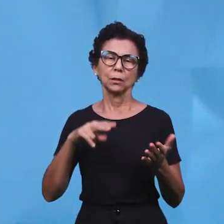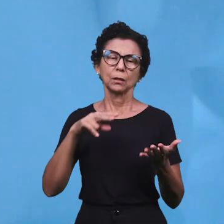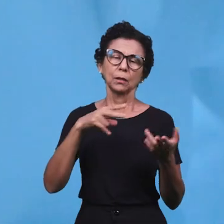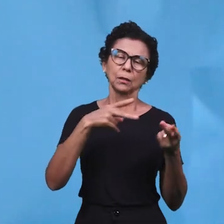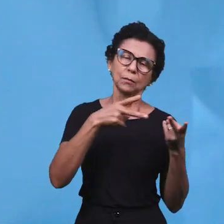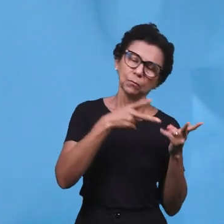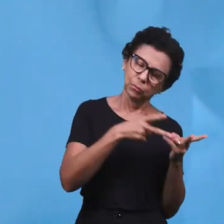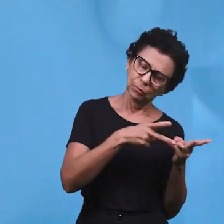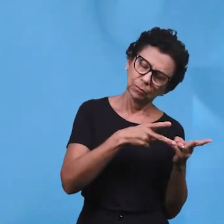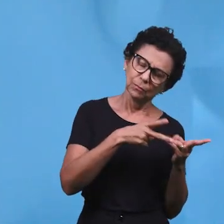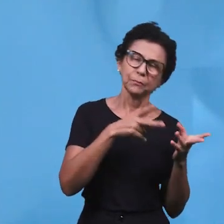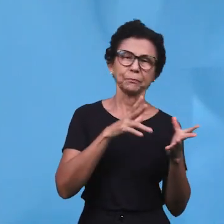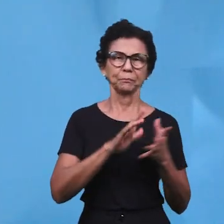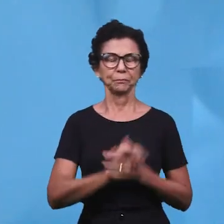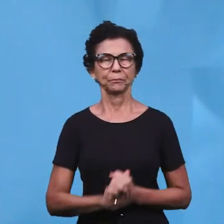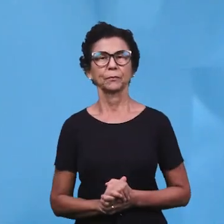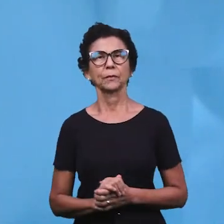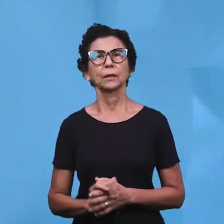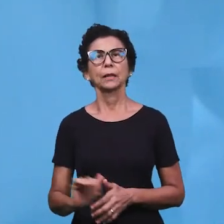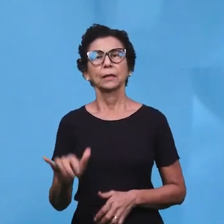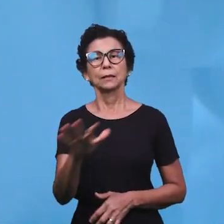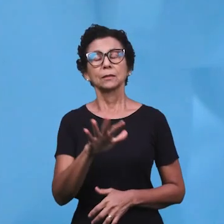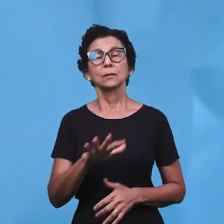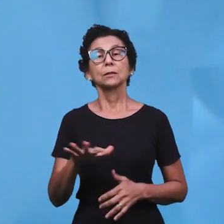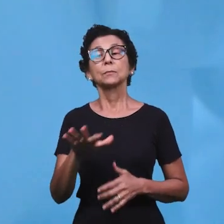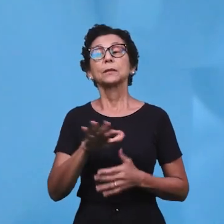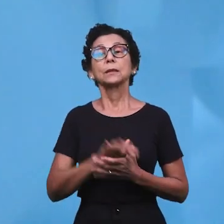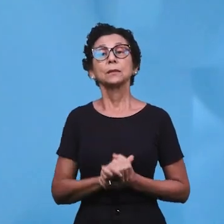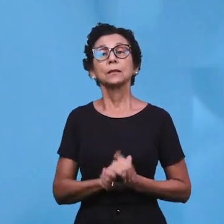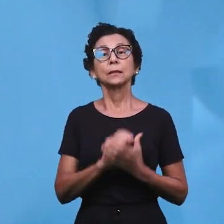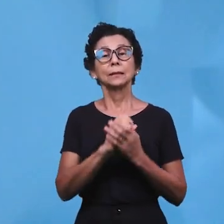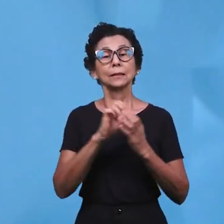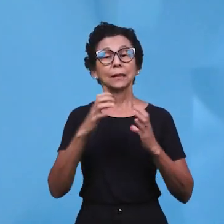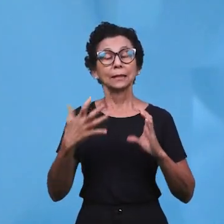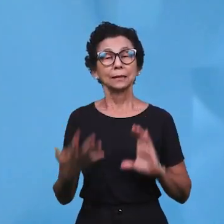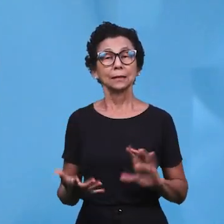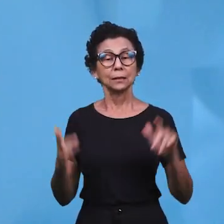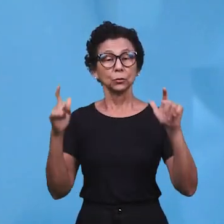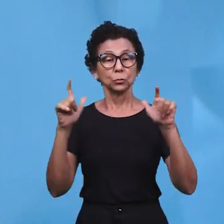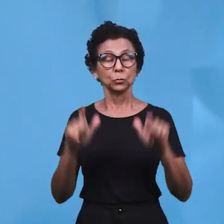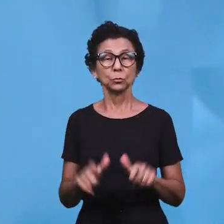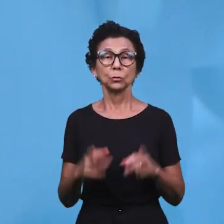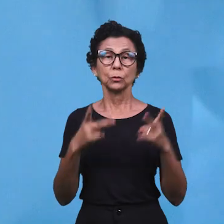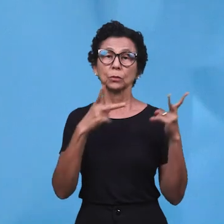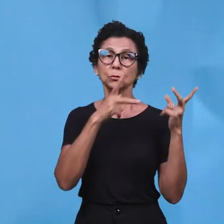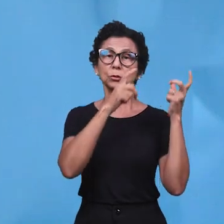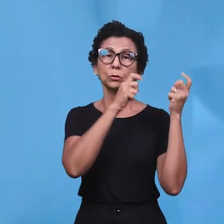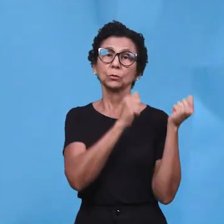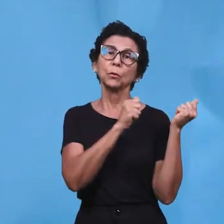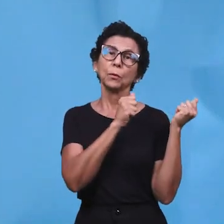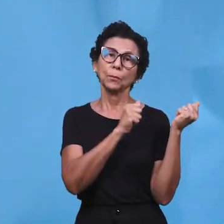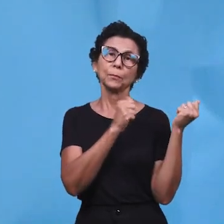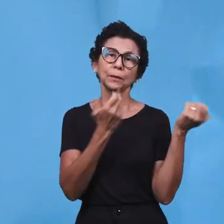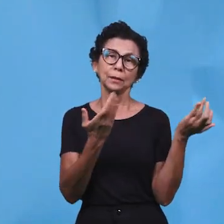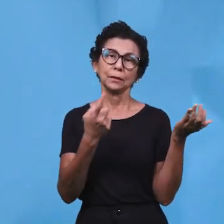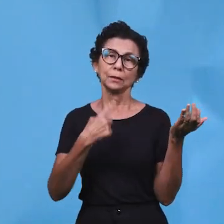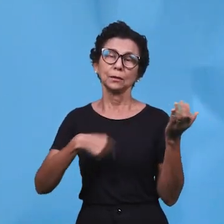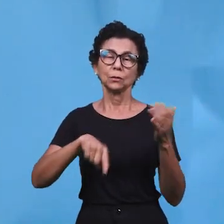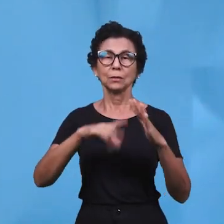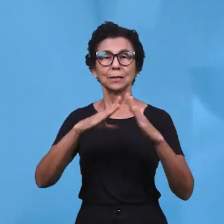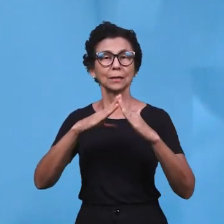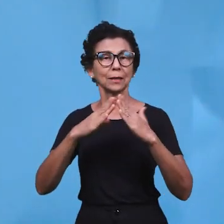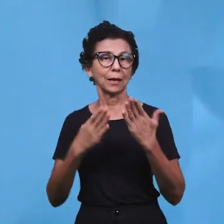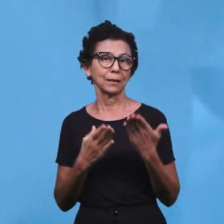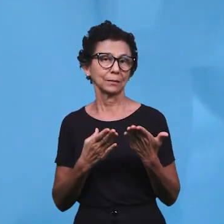para o sono. Então, quando a gente fala de ambiente, a gente fala das características do nosso local de dormir e da nossa casa,